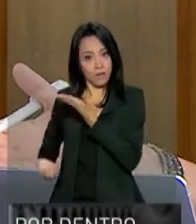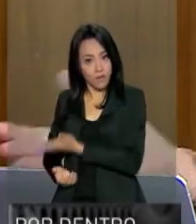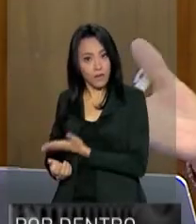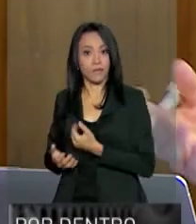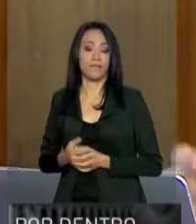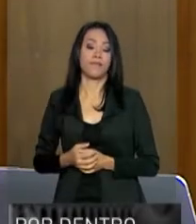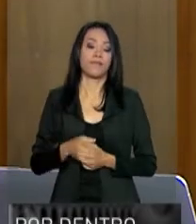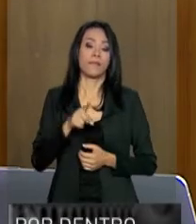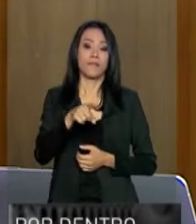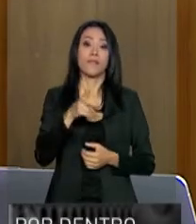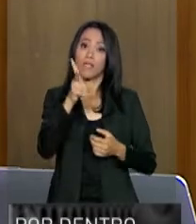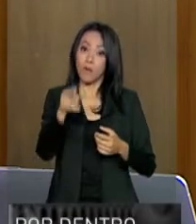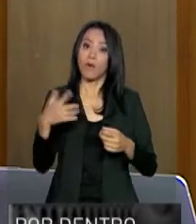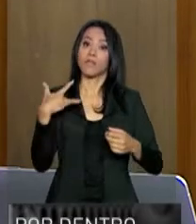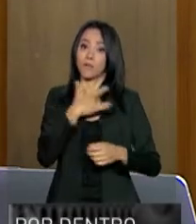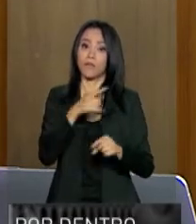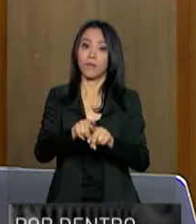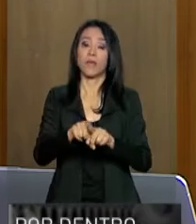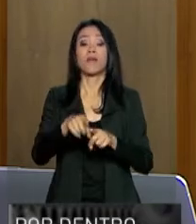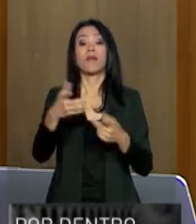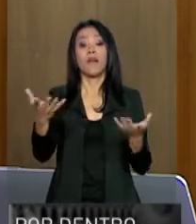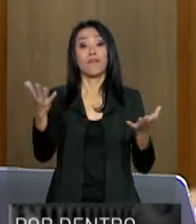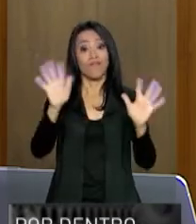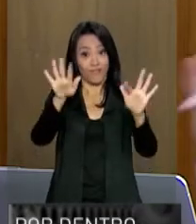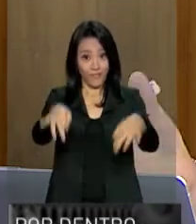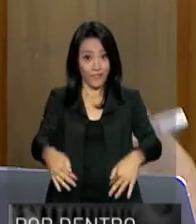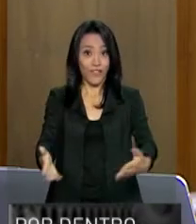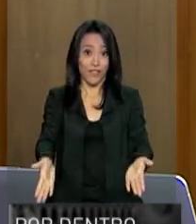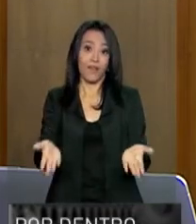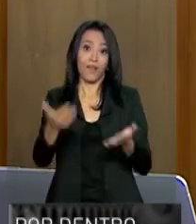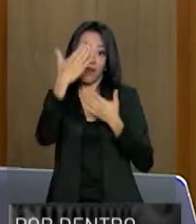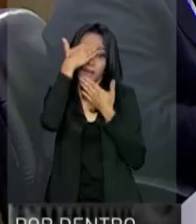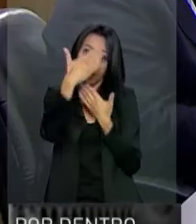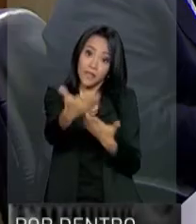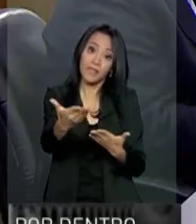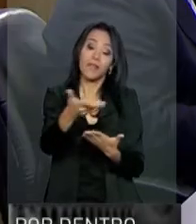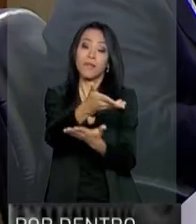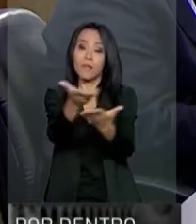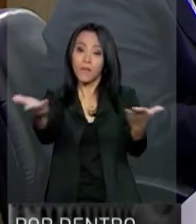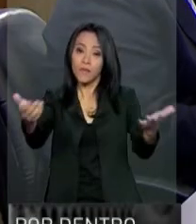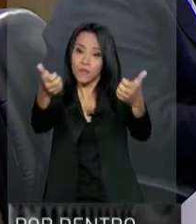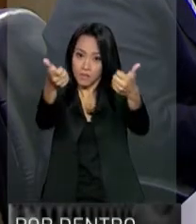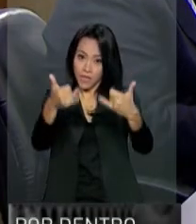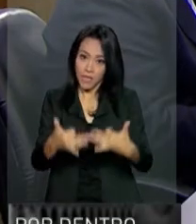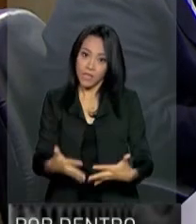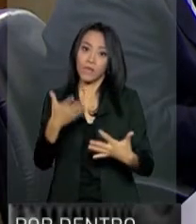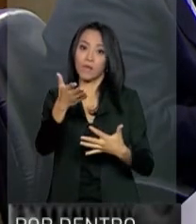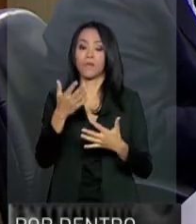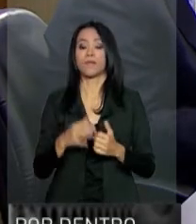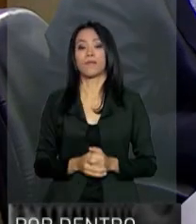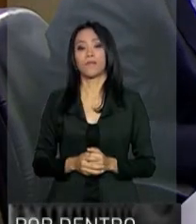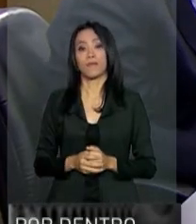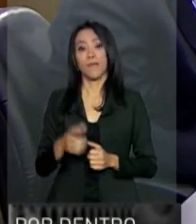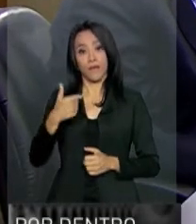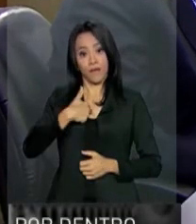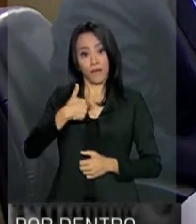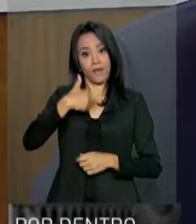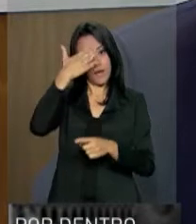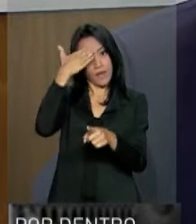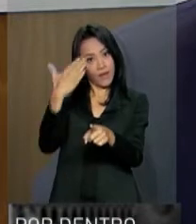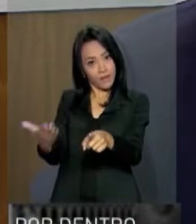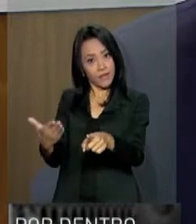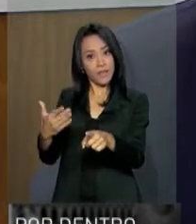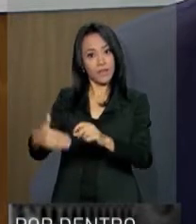chegando ao fim quero agradecer a sua participação aquino por dentro do governo muitíssimo obrigado pelas suas explicações pela sua participação eu que agradeço e quero